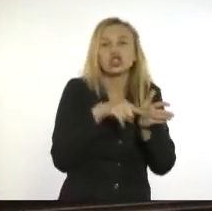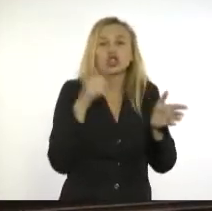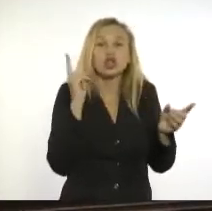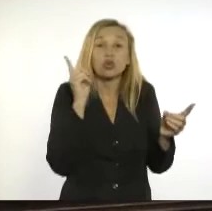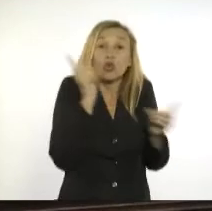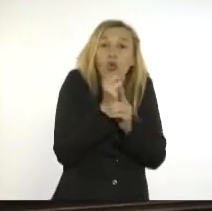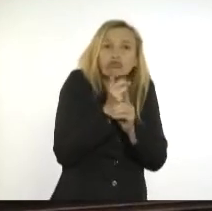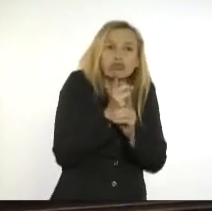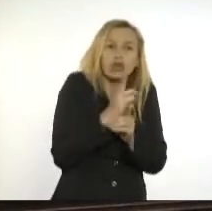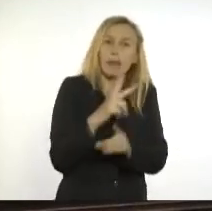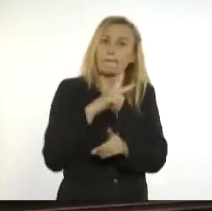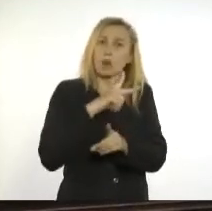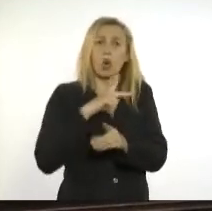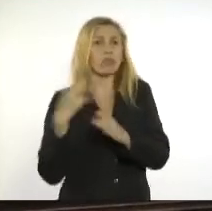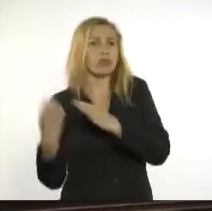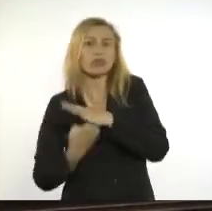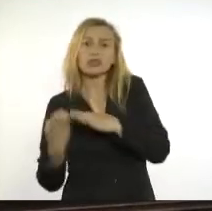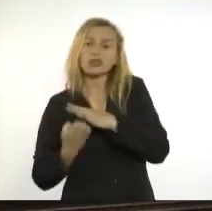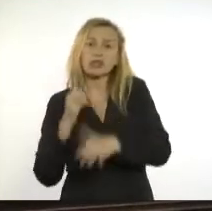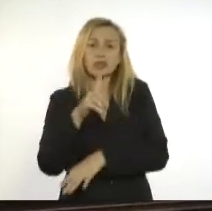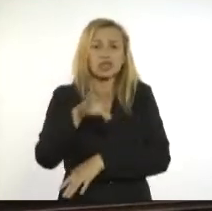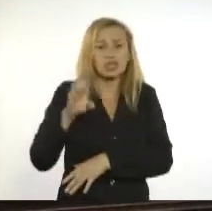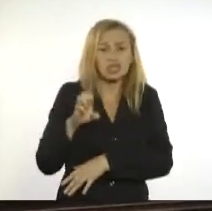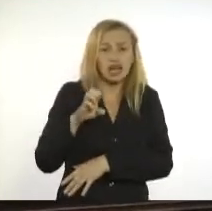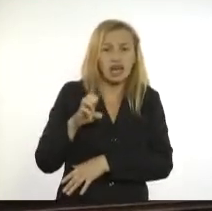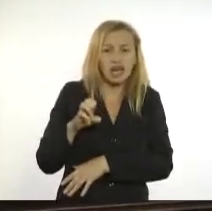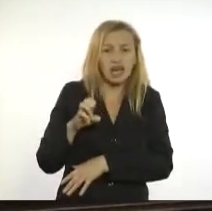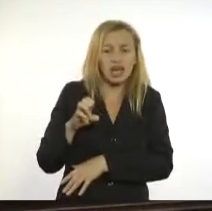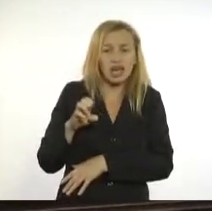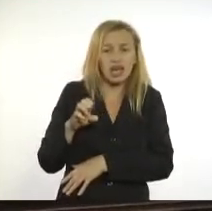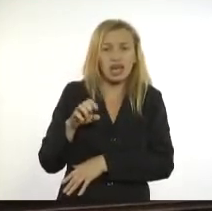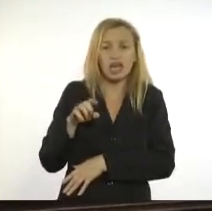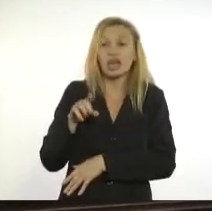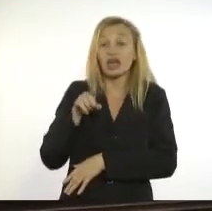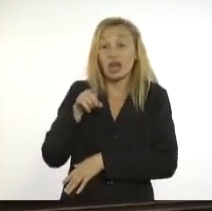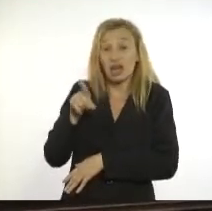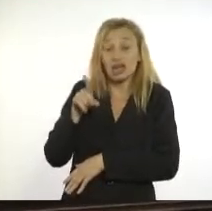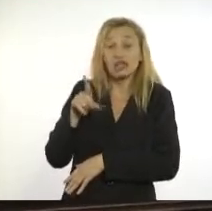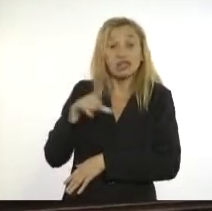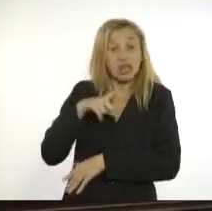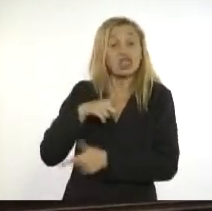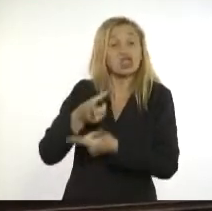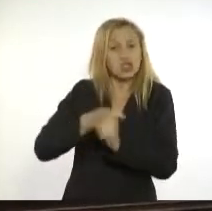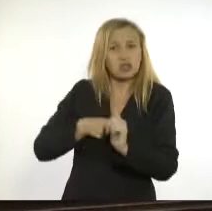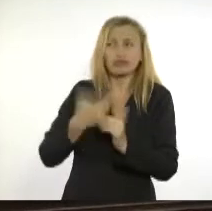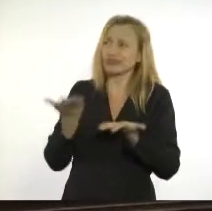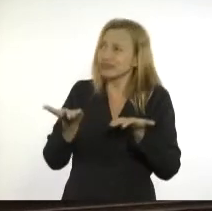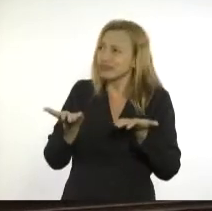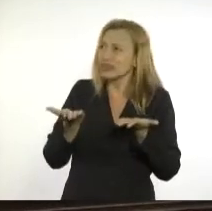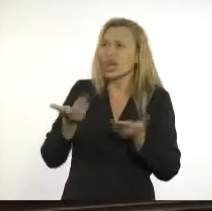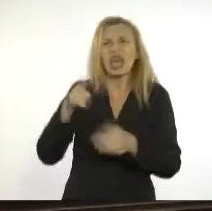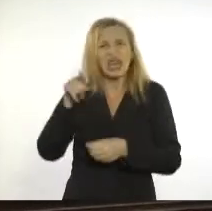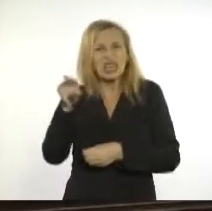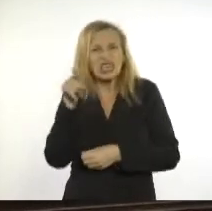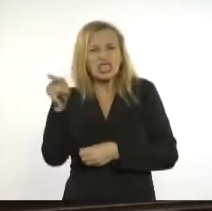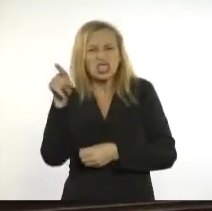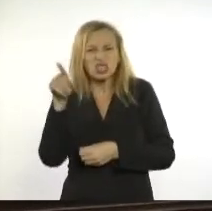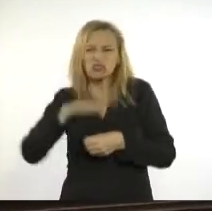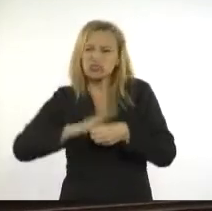própria SEDAE é agente poluidor. É esse o nível de saneamento que o Estado do Rio de Janeiro hoje